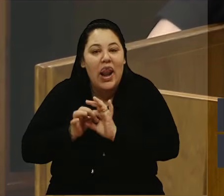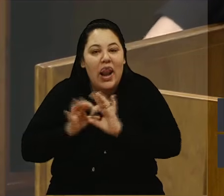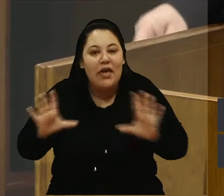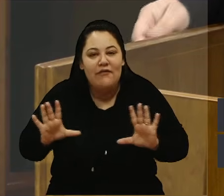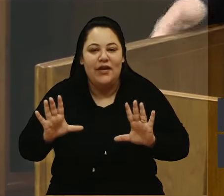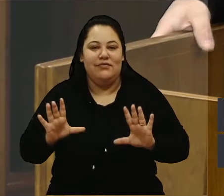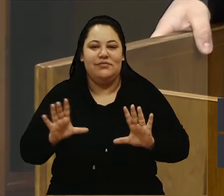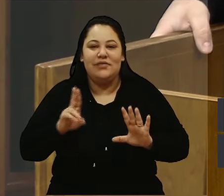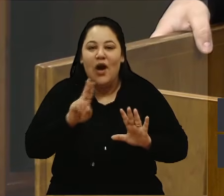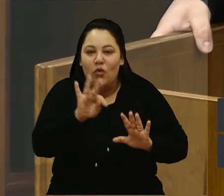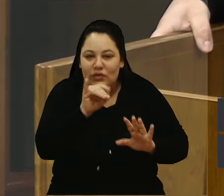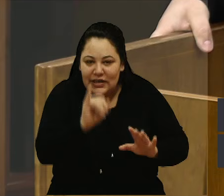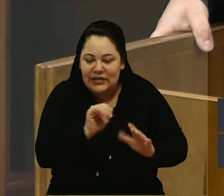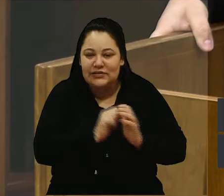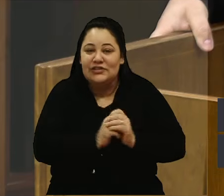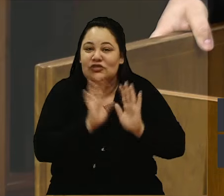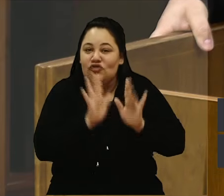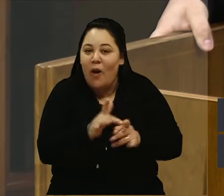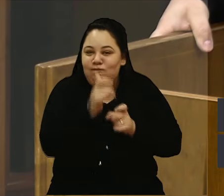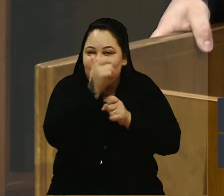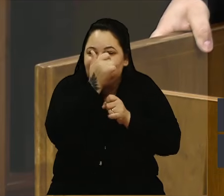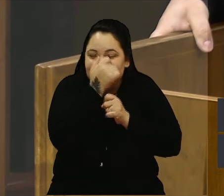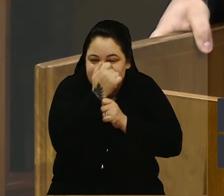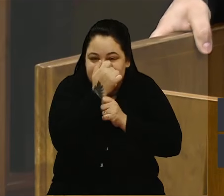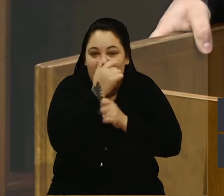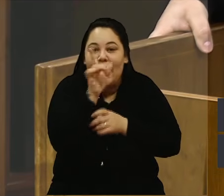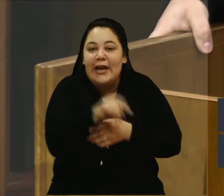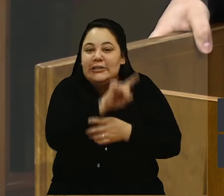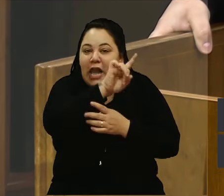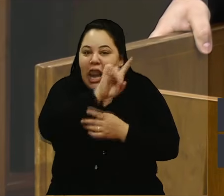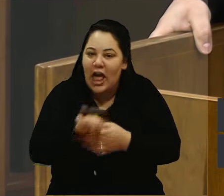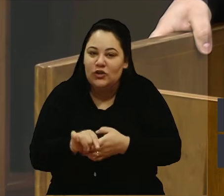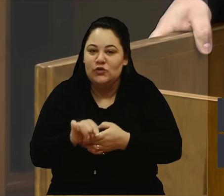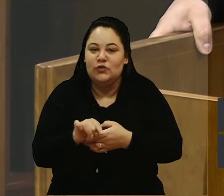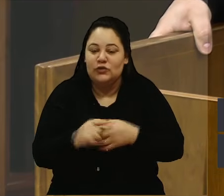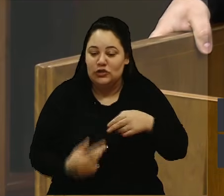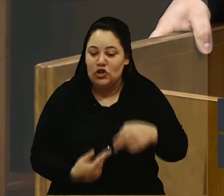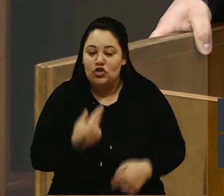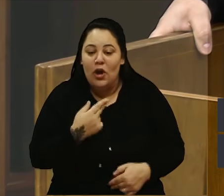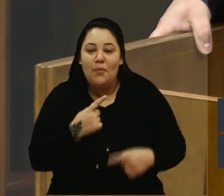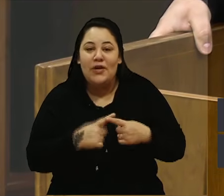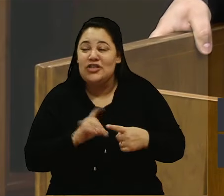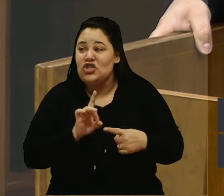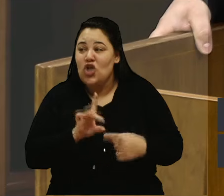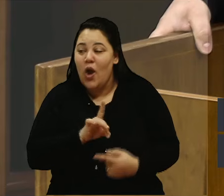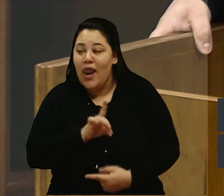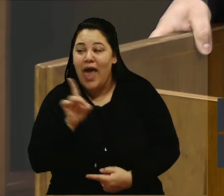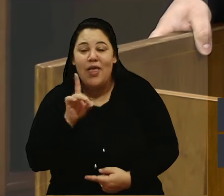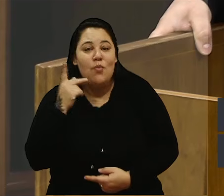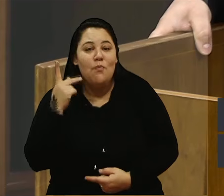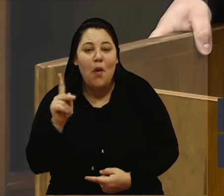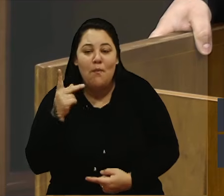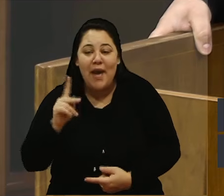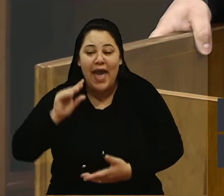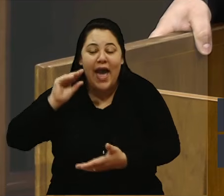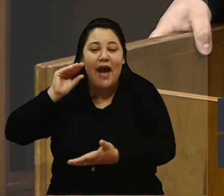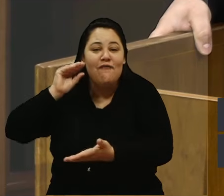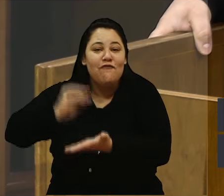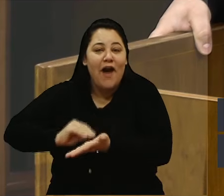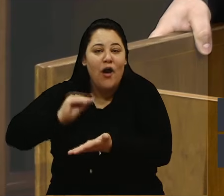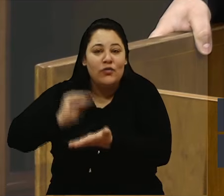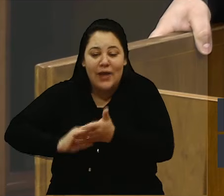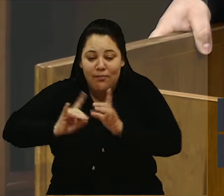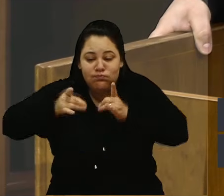UTI. Então já estamos desmarcando as cirurgias. Por quê? Porque só no Hospital Pompeia, 9 leitos de UTI estão faltando. E